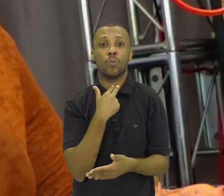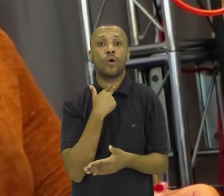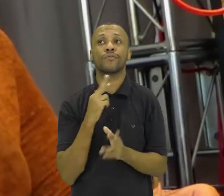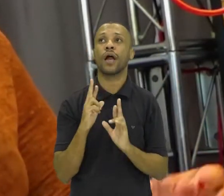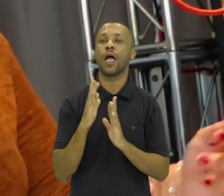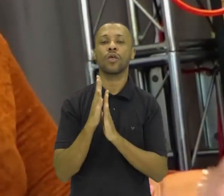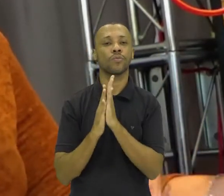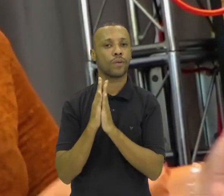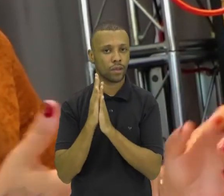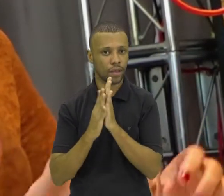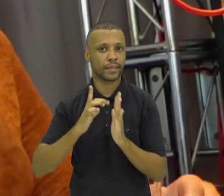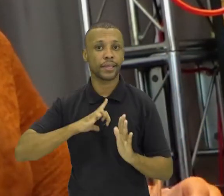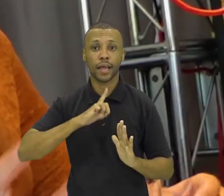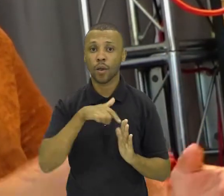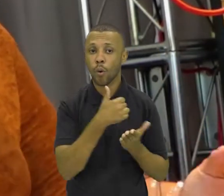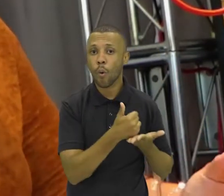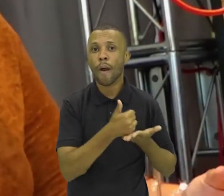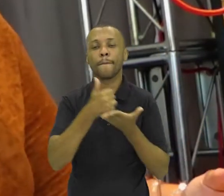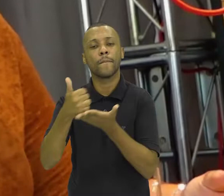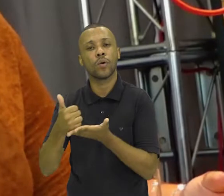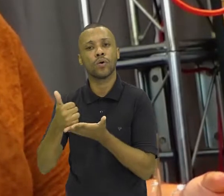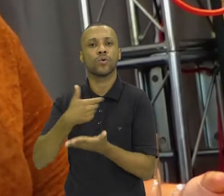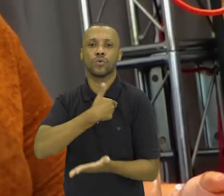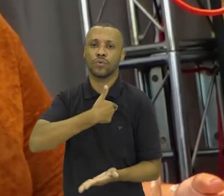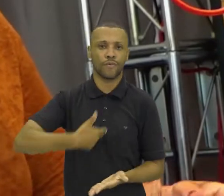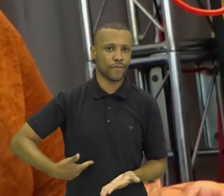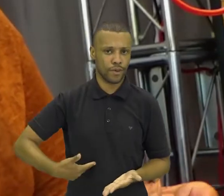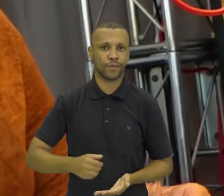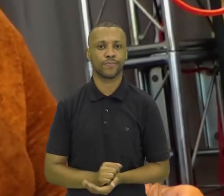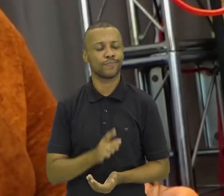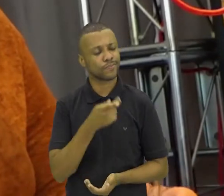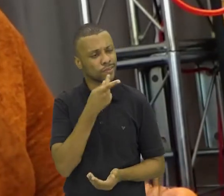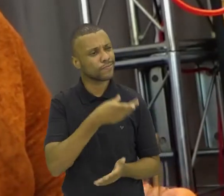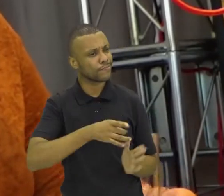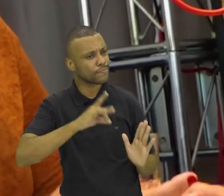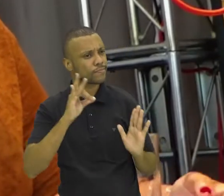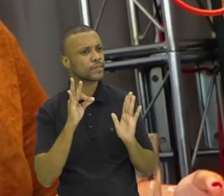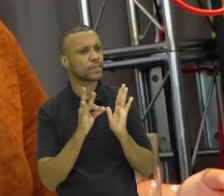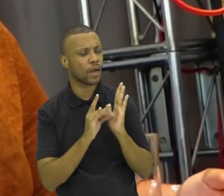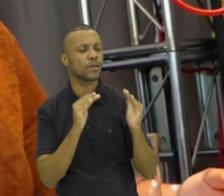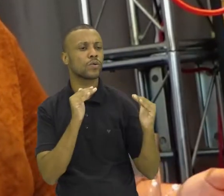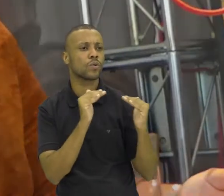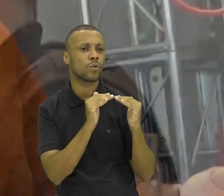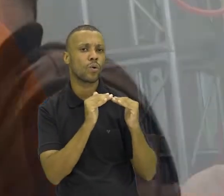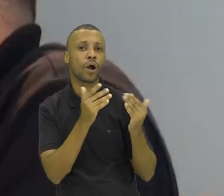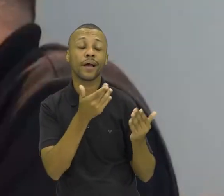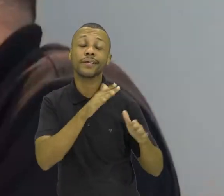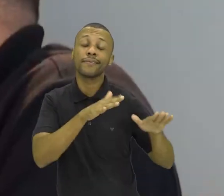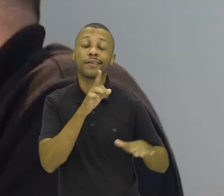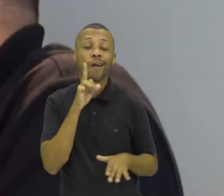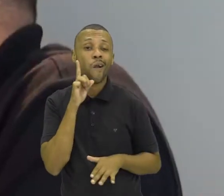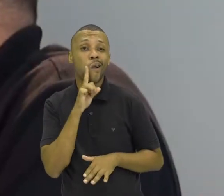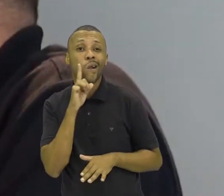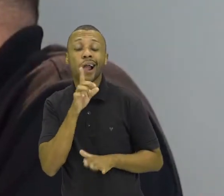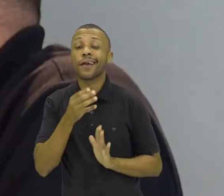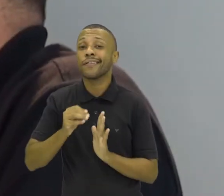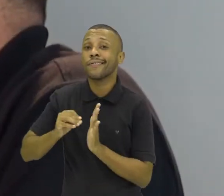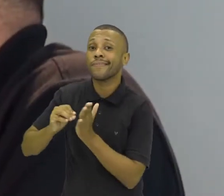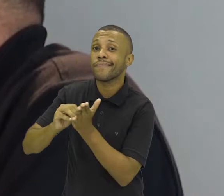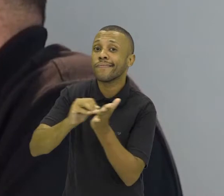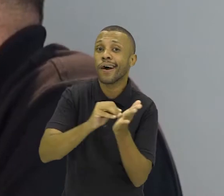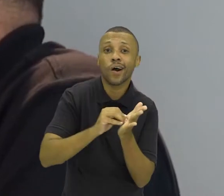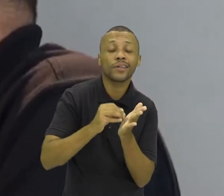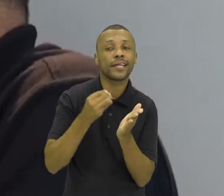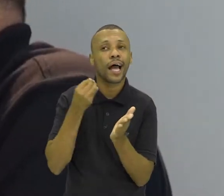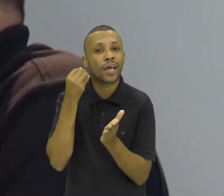tenham. E aí vem a questão do apoio do poder público. Né? Essa é a verdade que não é dita, né? Porque, na verdade, a desculpa que eles dão é que não